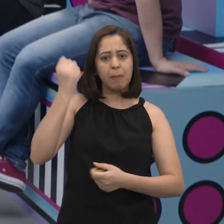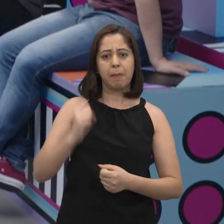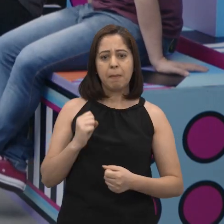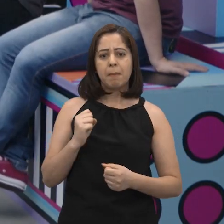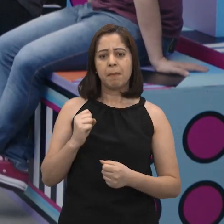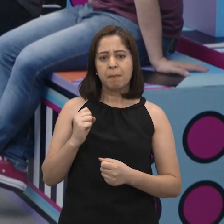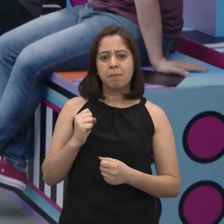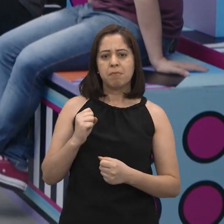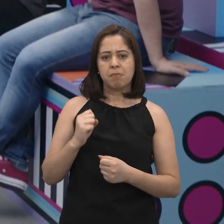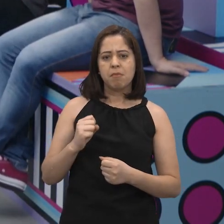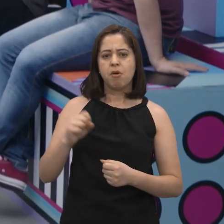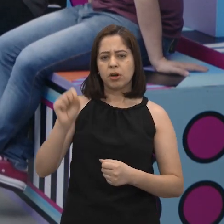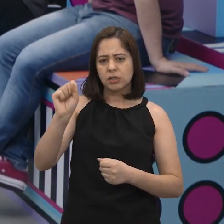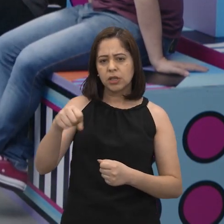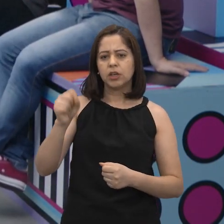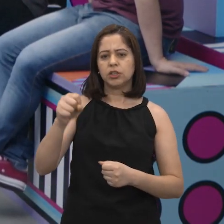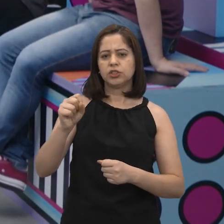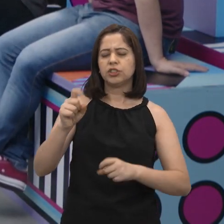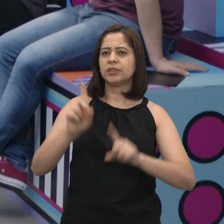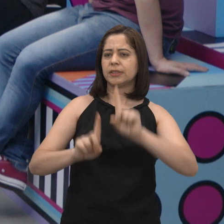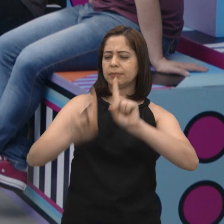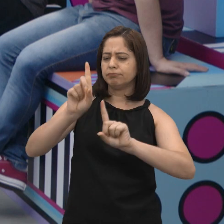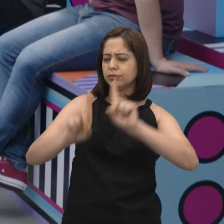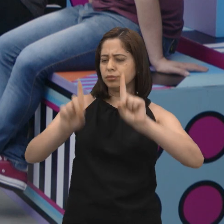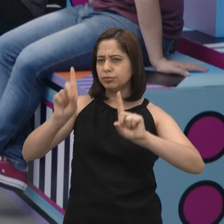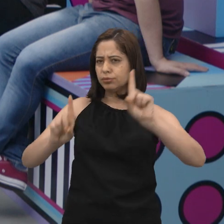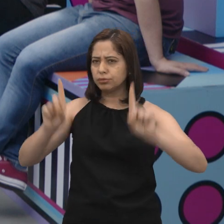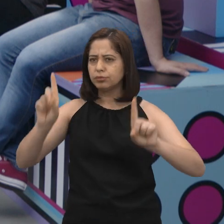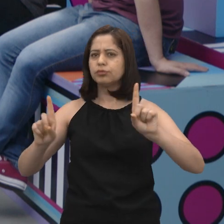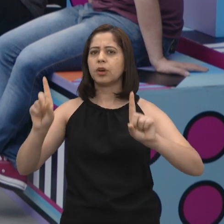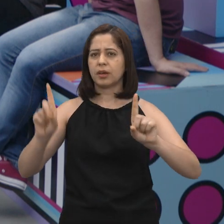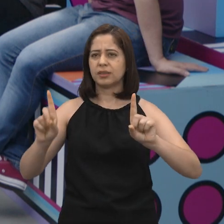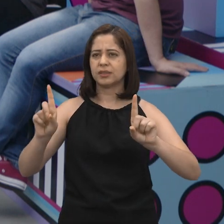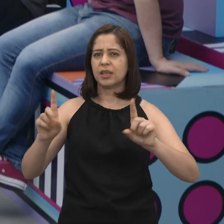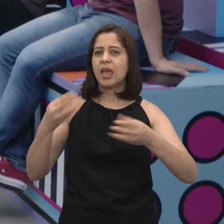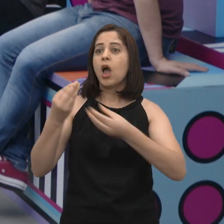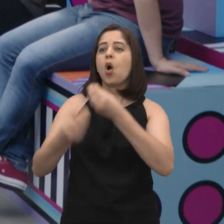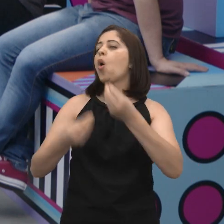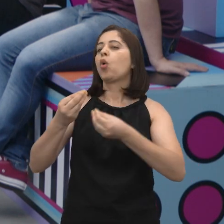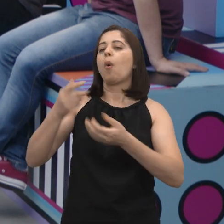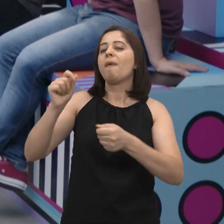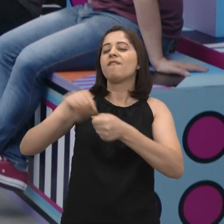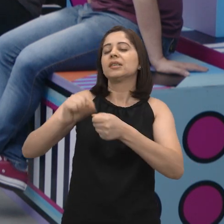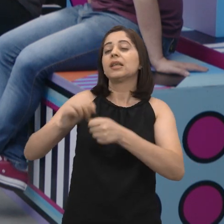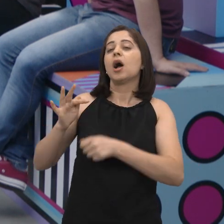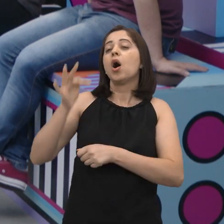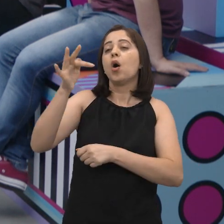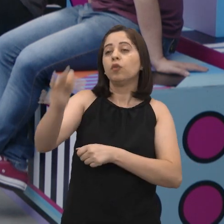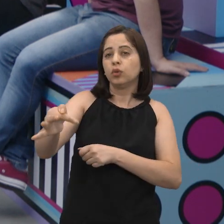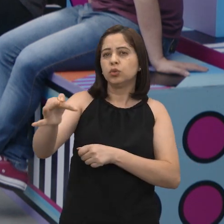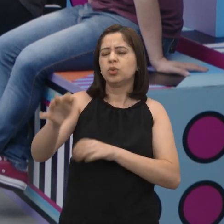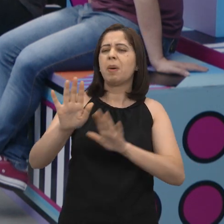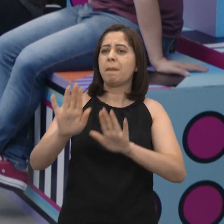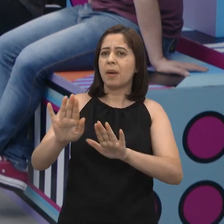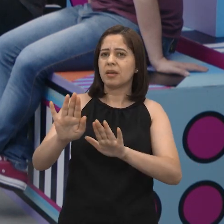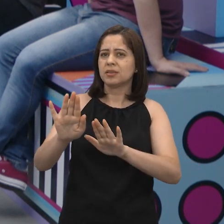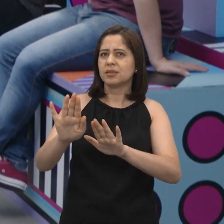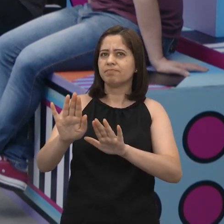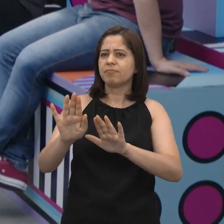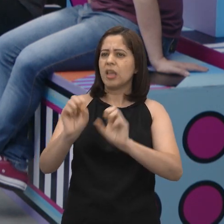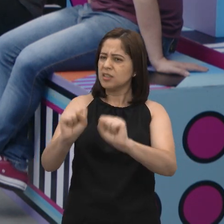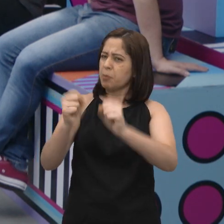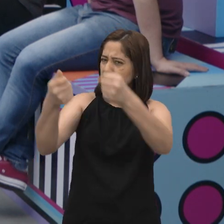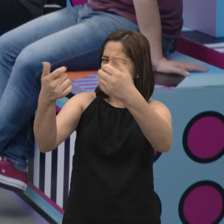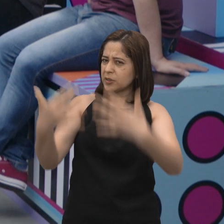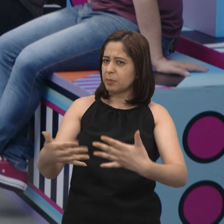como esse trabalho é importante para entender o que precisa ser feito para o futuro, né, Leandro? Mas a gente consegue apontar